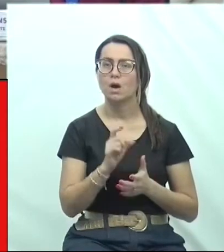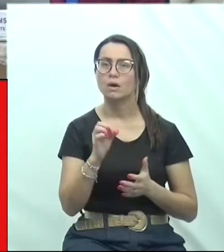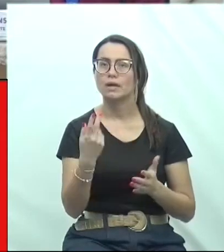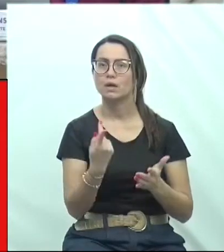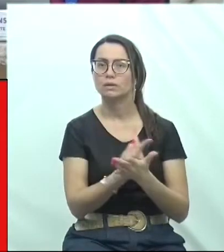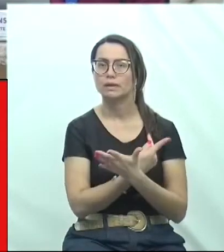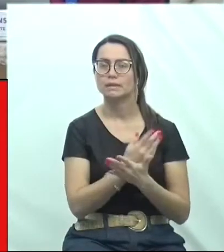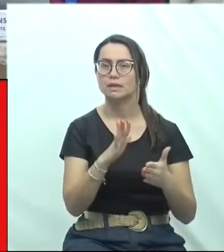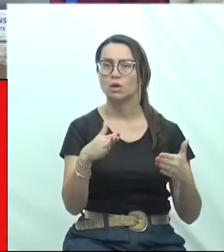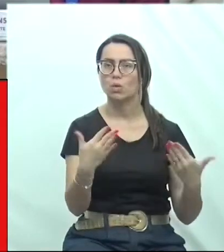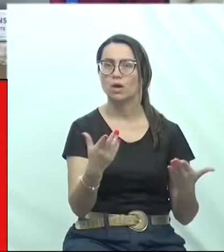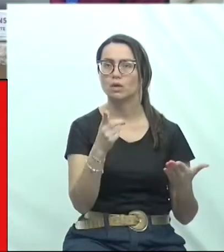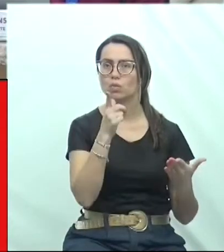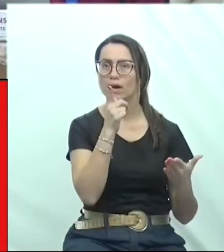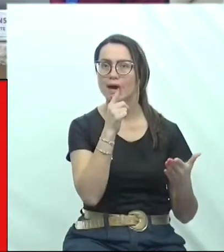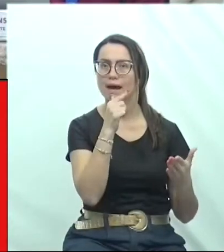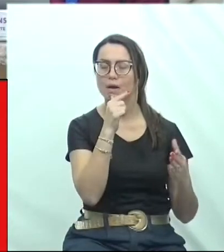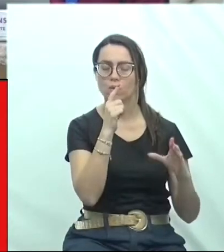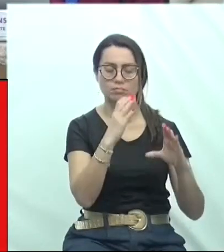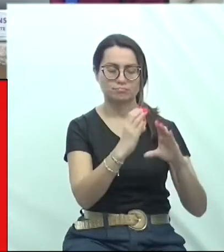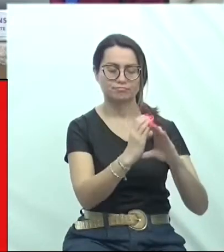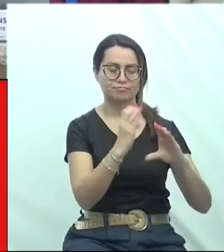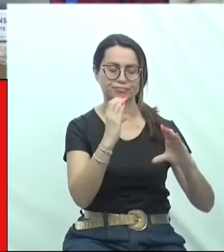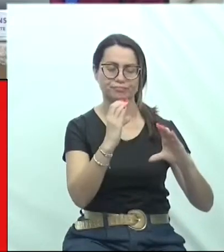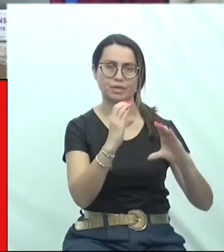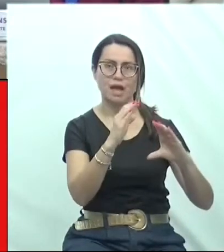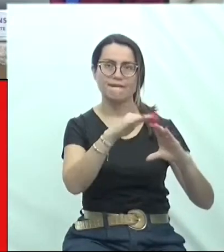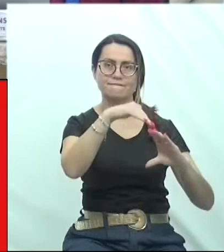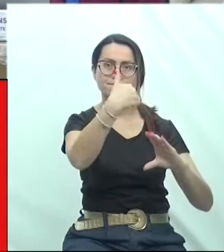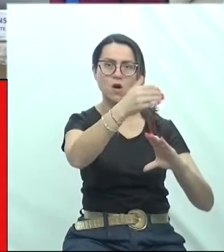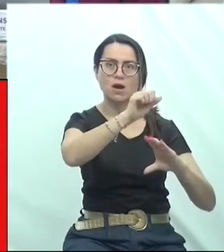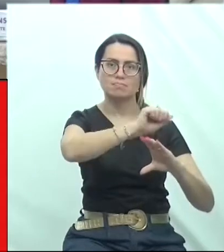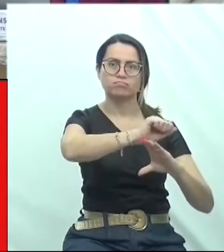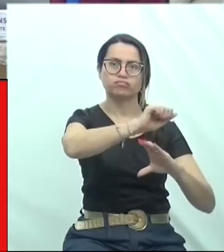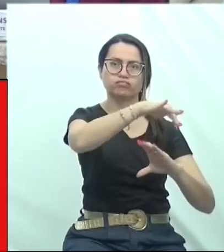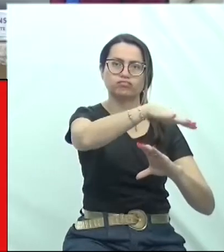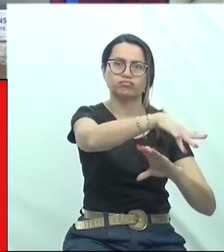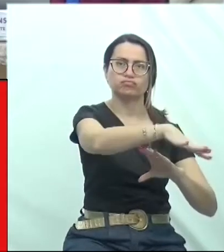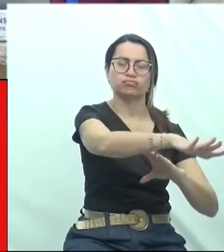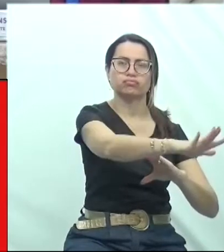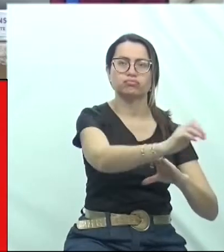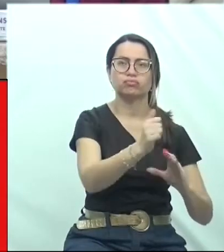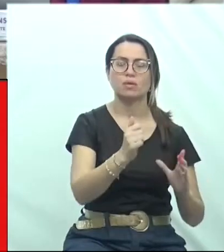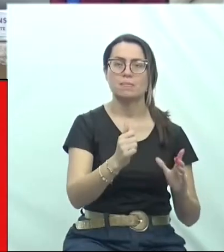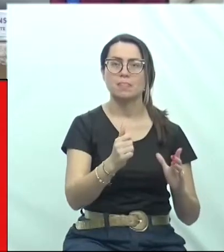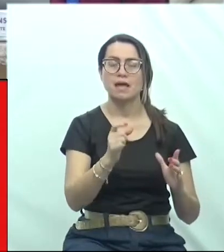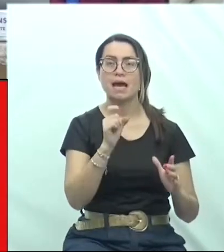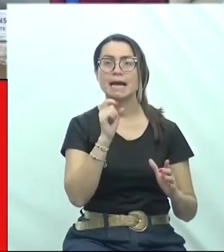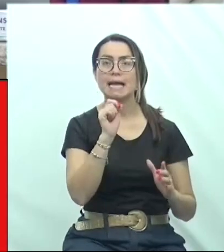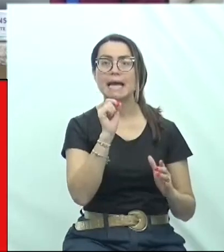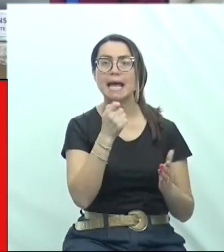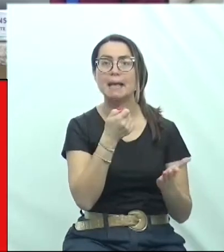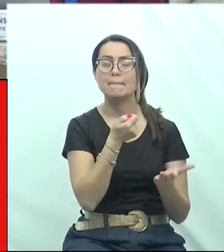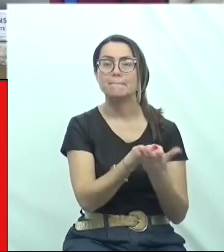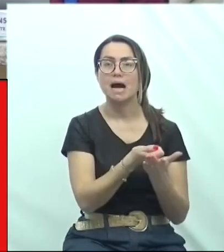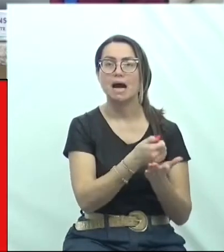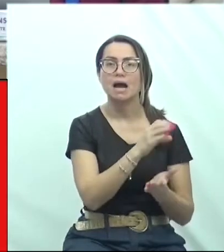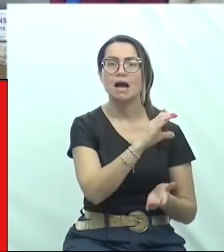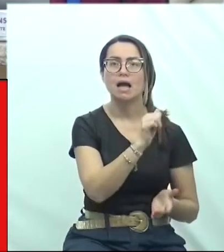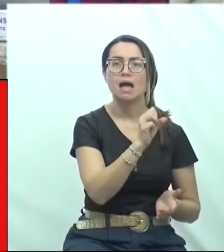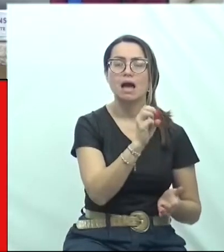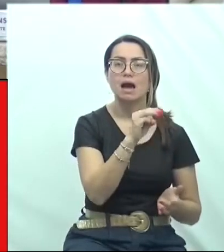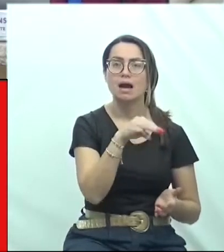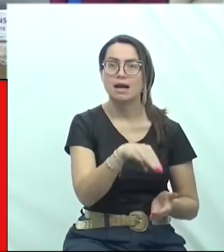perda de água, desperdício de água. Essa água que chega na sua casa, ela passa por um processo gigantesco, desde a captação,